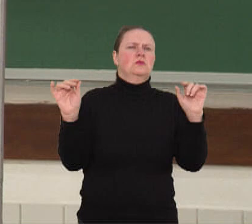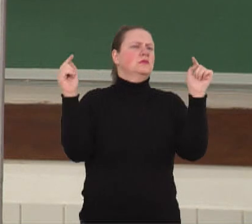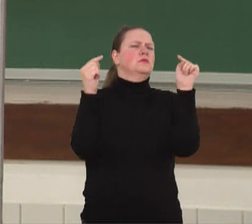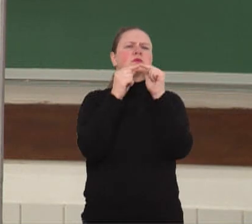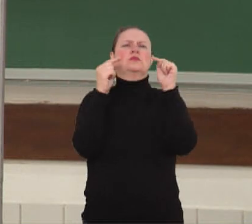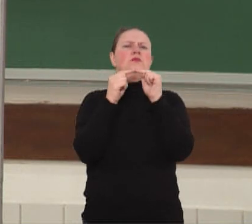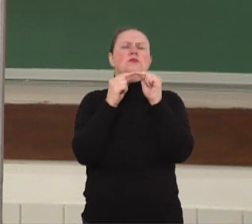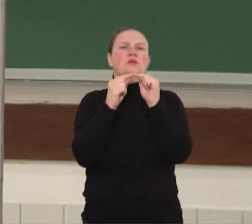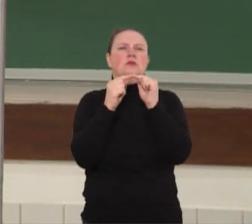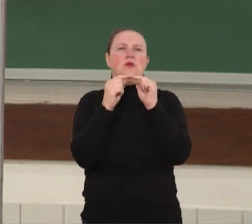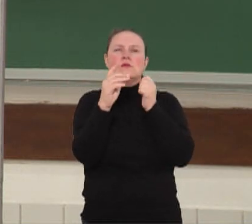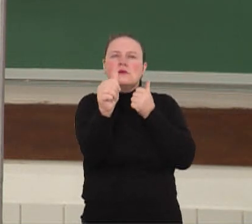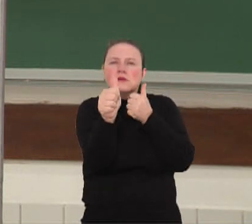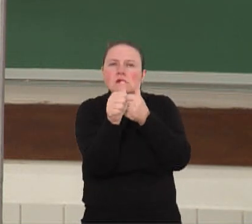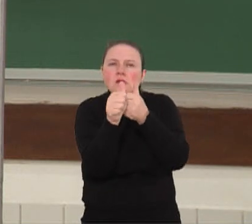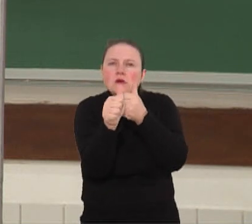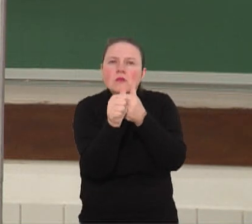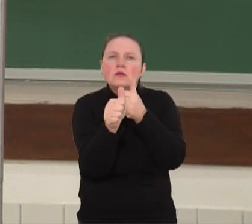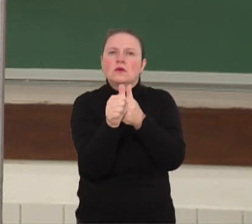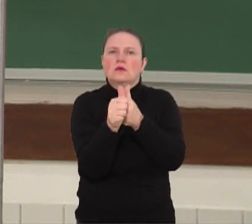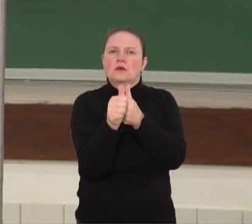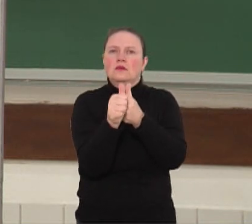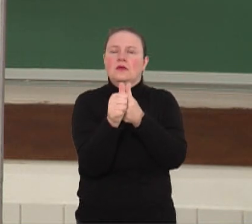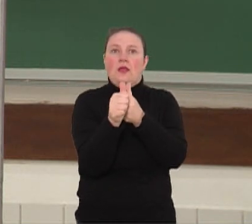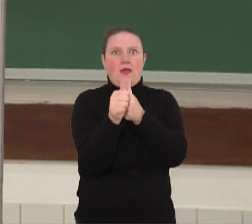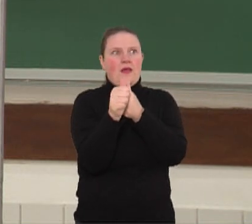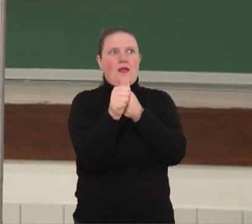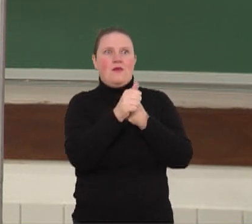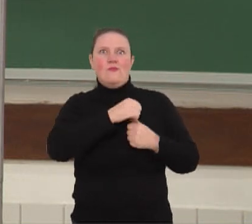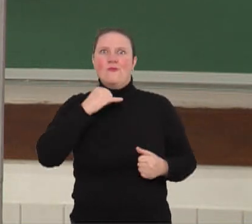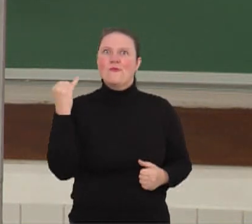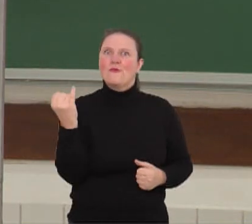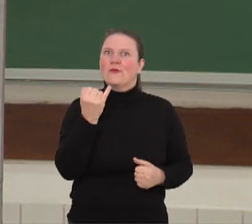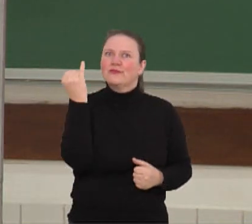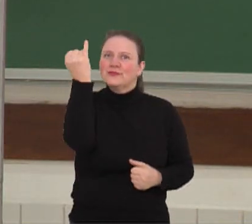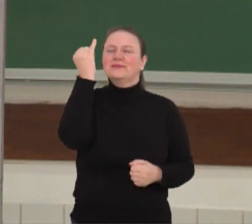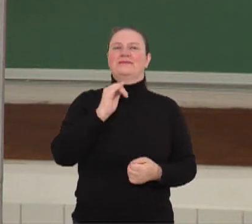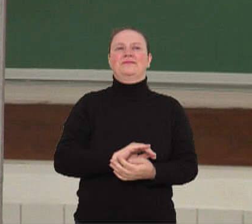aula. Chega aqui perto que esse assunto aqui dá bastante polêmica.